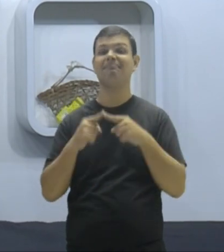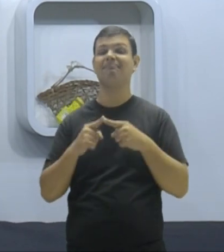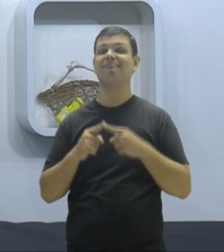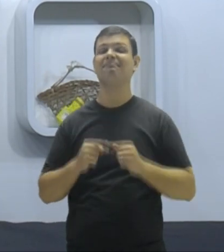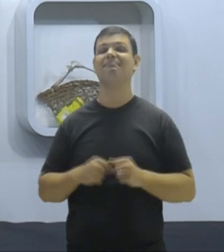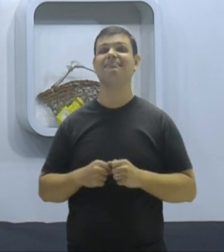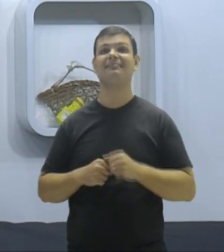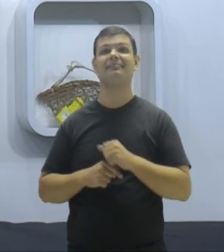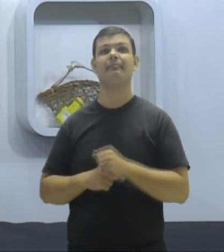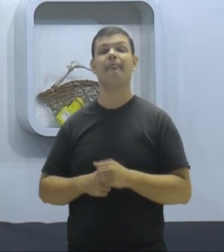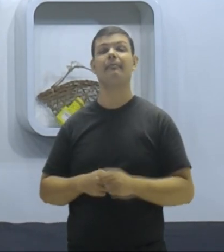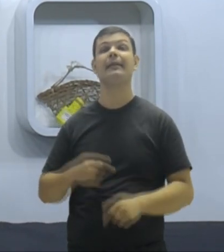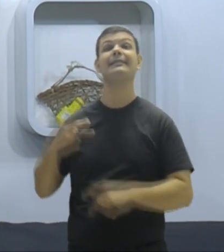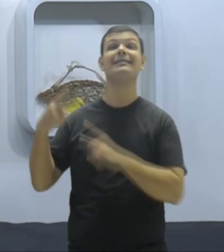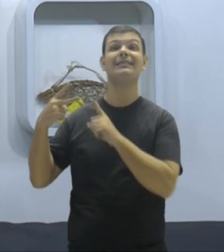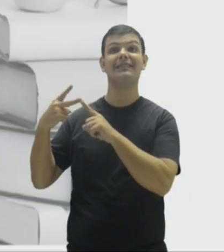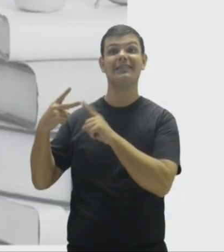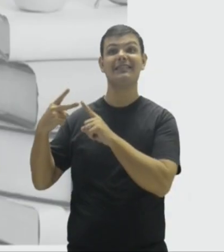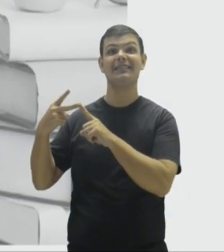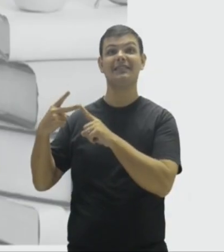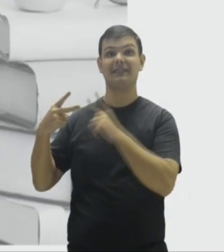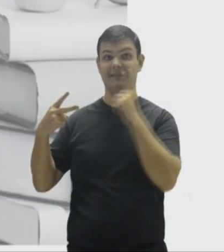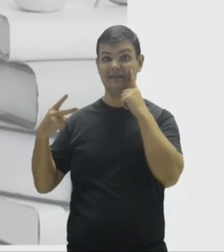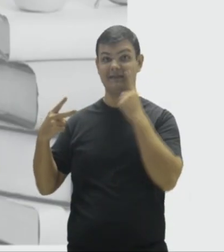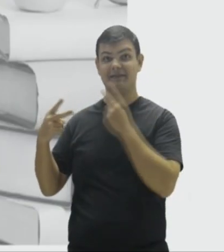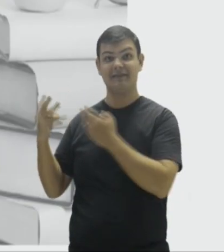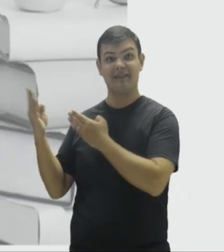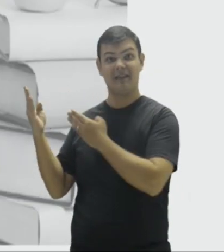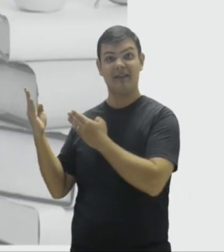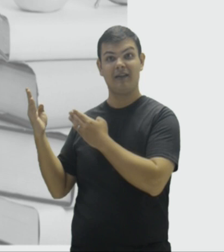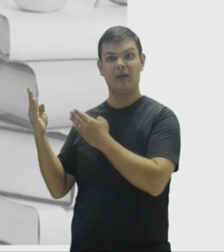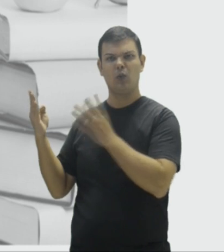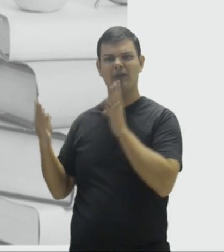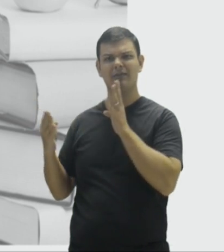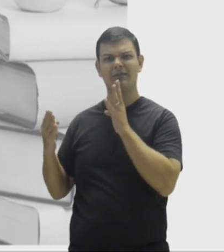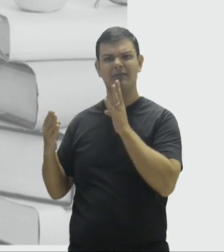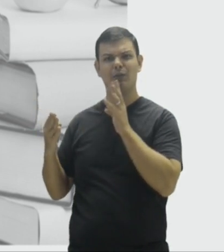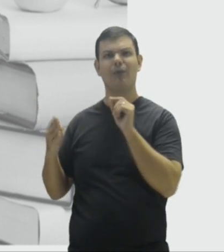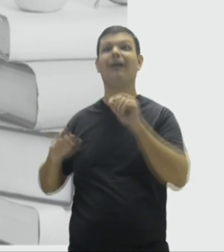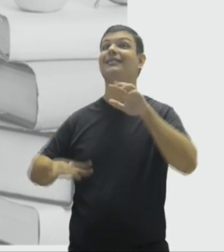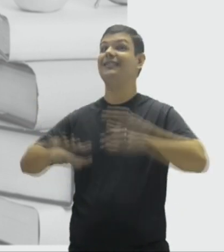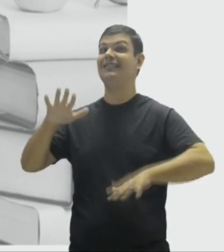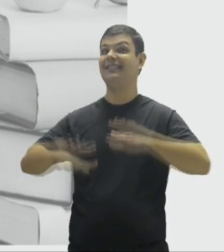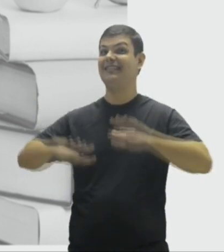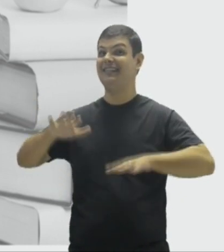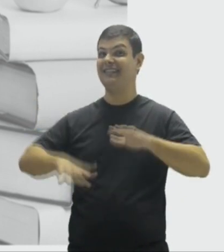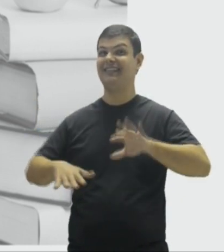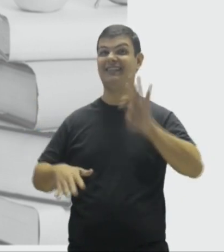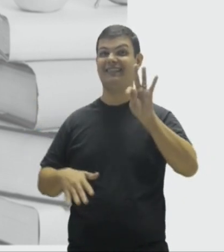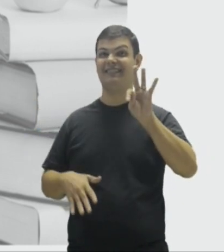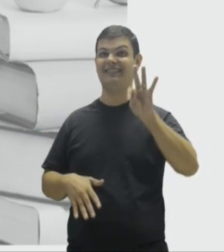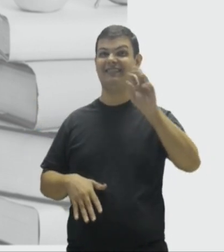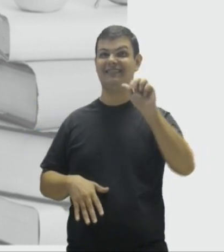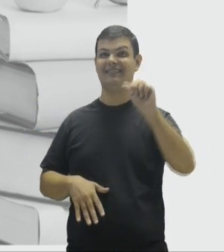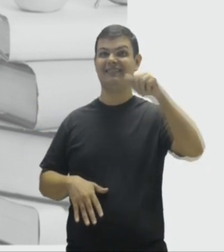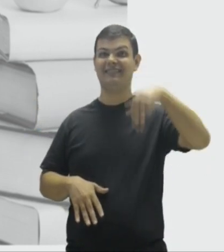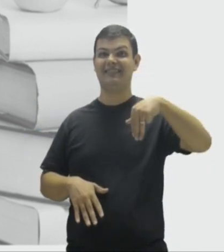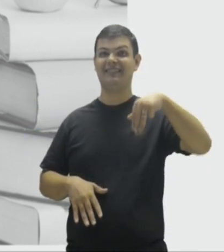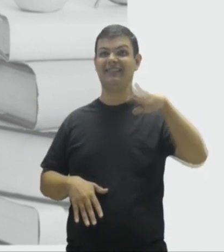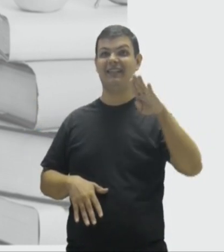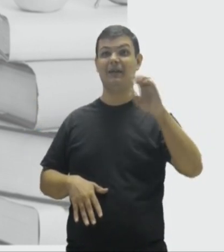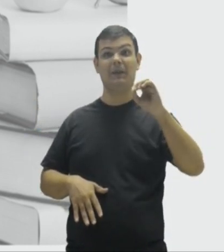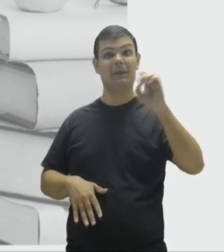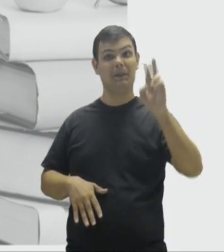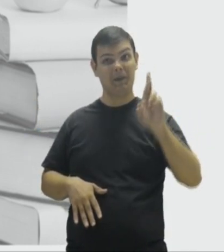indígena. Segundo instrumento, alguém já viu essa imagem? Isso aqui é um tambor. Infelizmente eu não tenho aqui para mostrar para